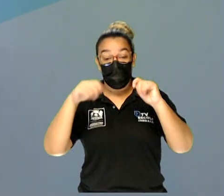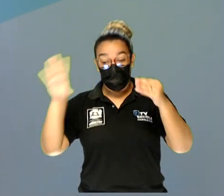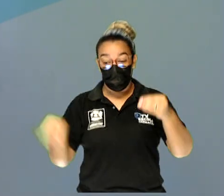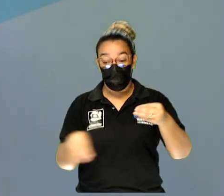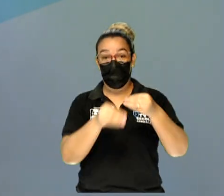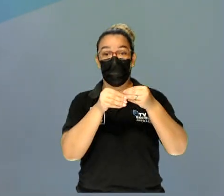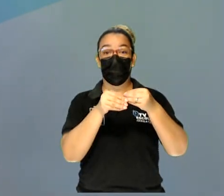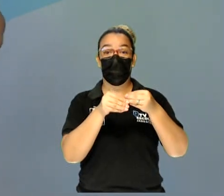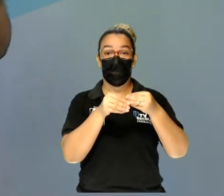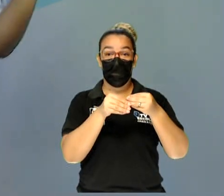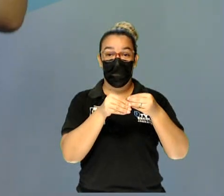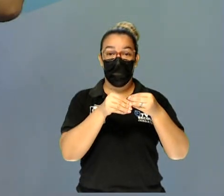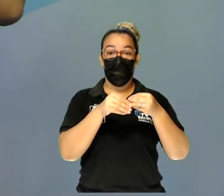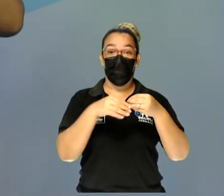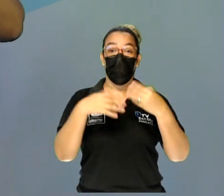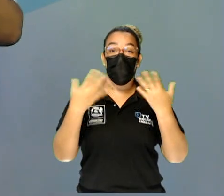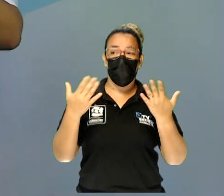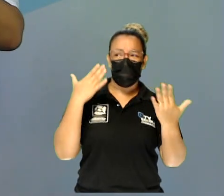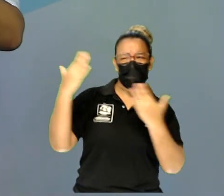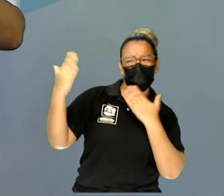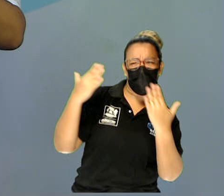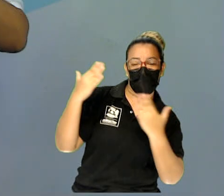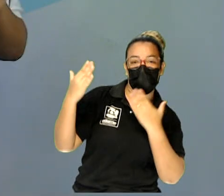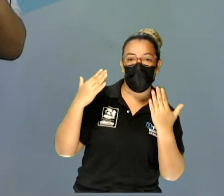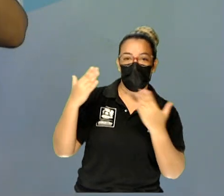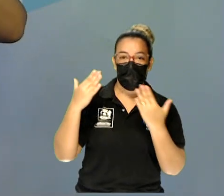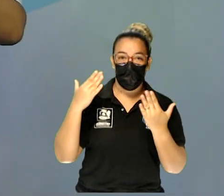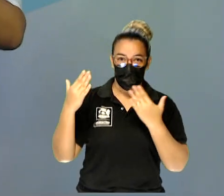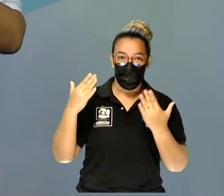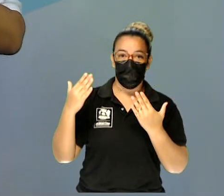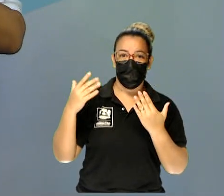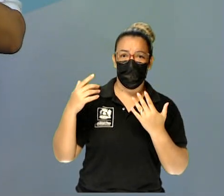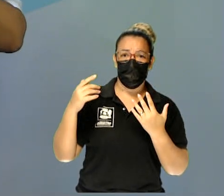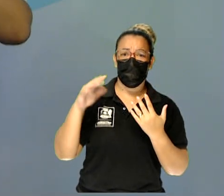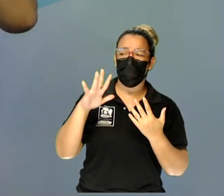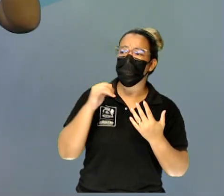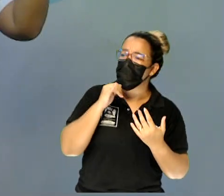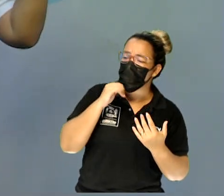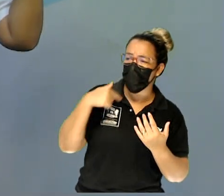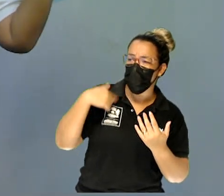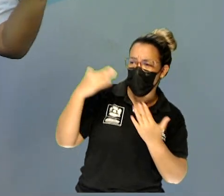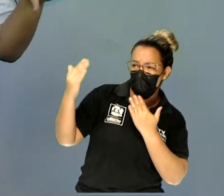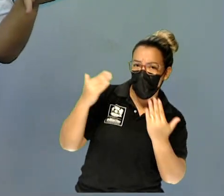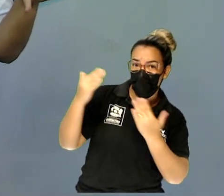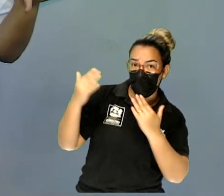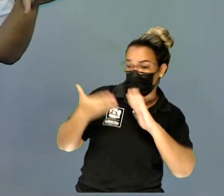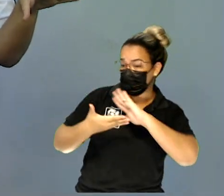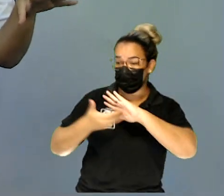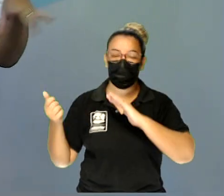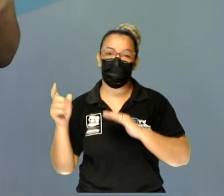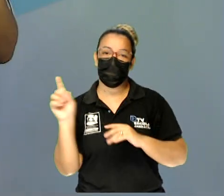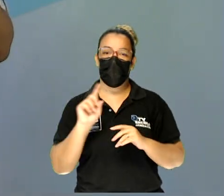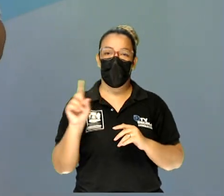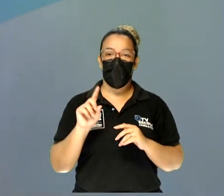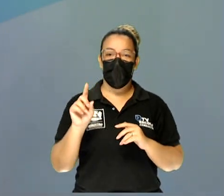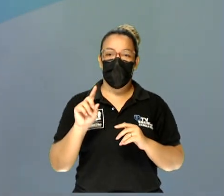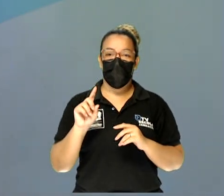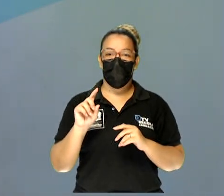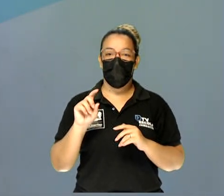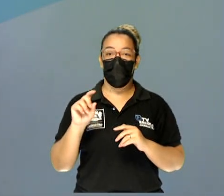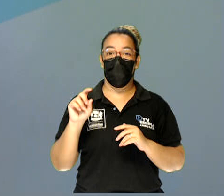e ela também serve para a gente comparar quantidades. E aí, quando eu comparo, eu não estou retirando nenhuma quantidade. Então, é